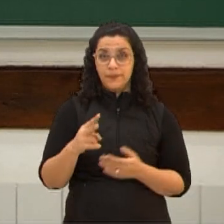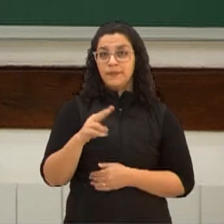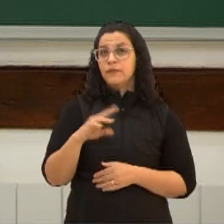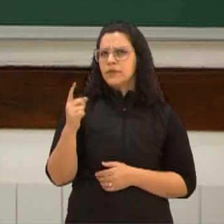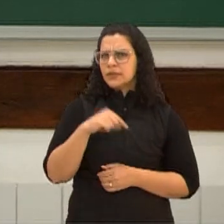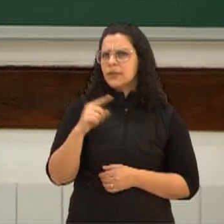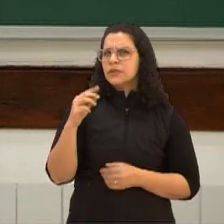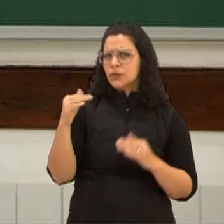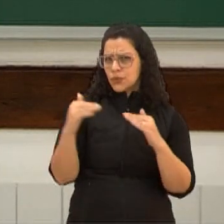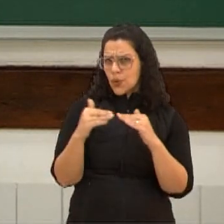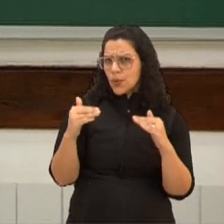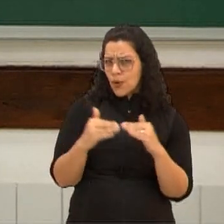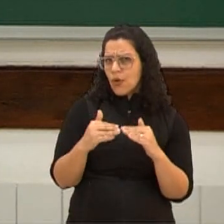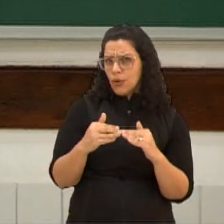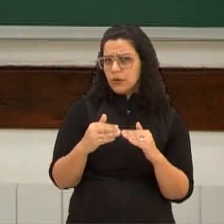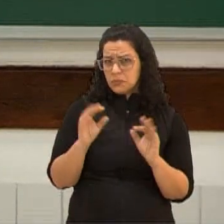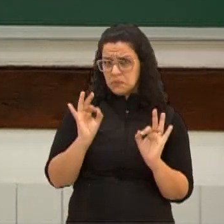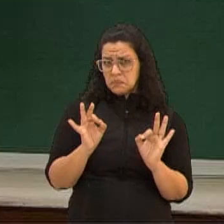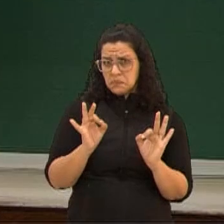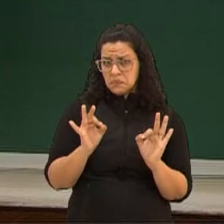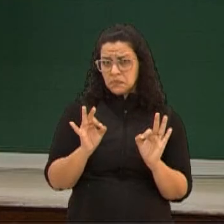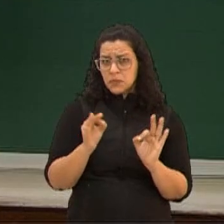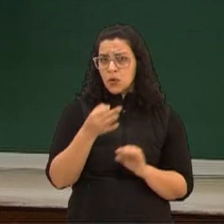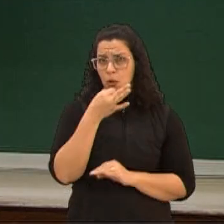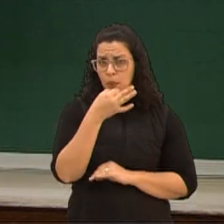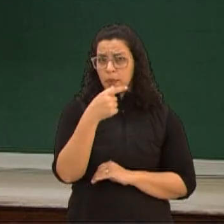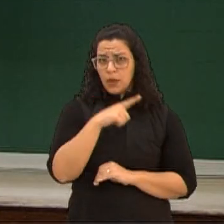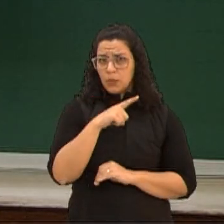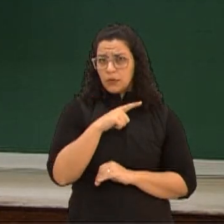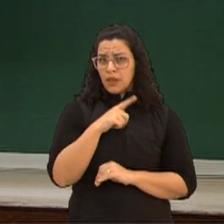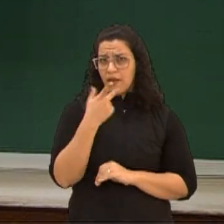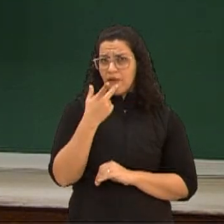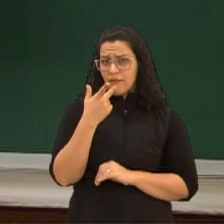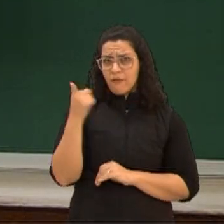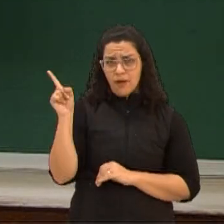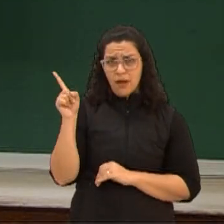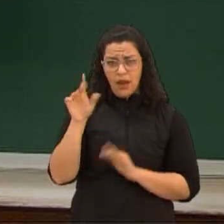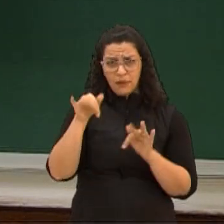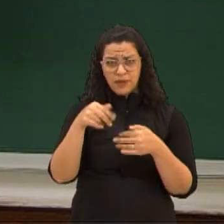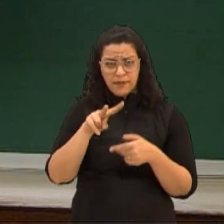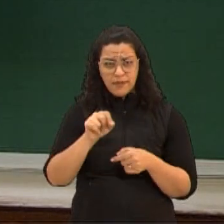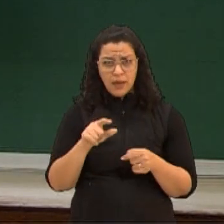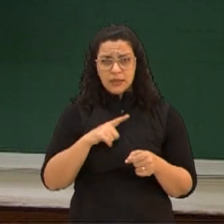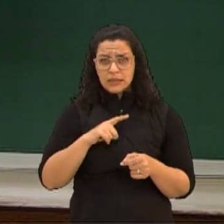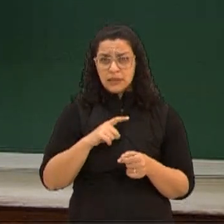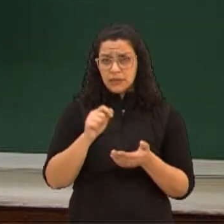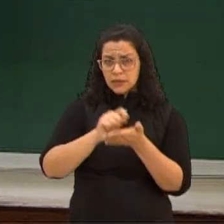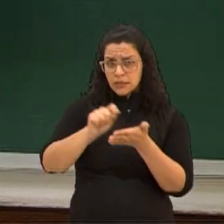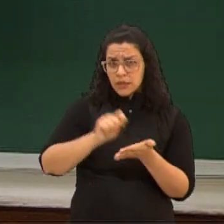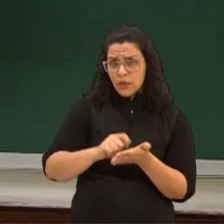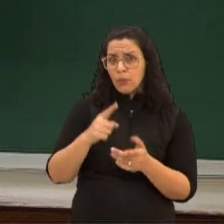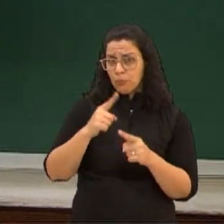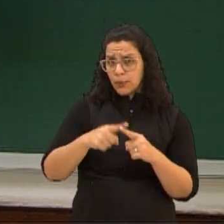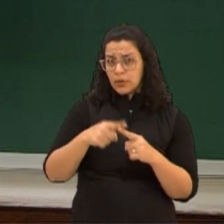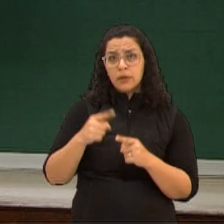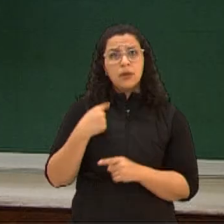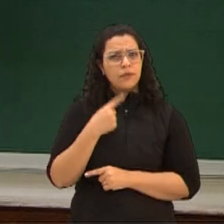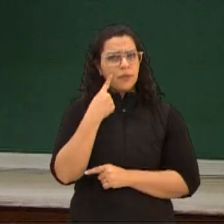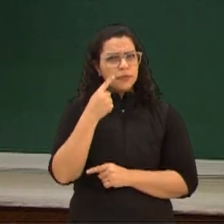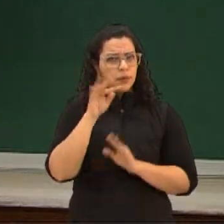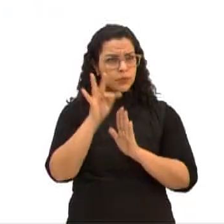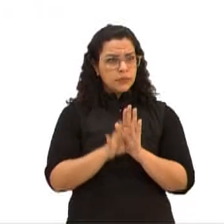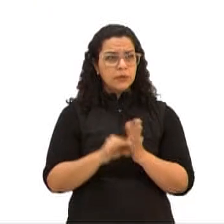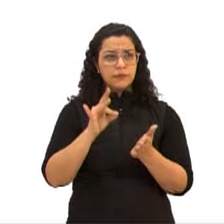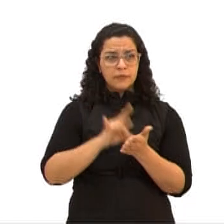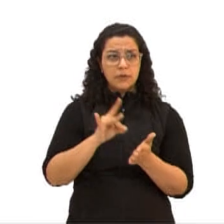Então, vocês concordam ou não concordam com essa afirmação? Conseguiram escrever aí no caderno de vocês o porquê? Vamos ver o